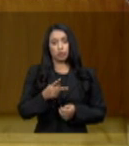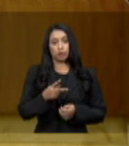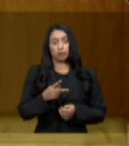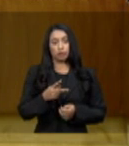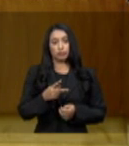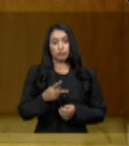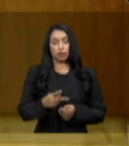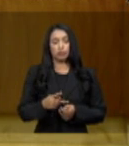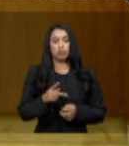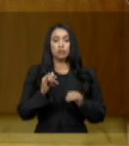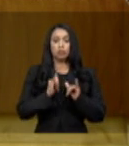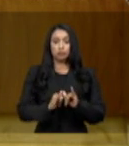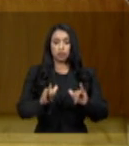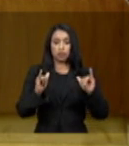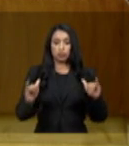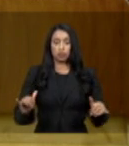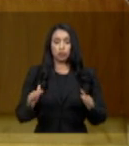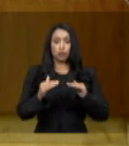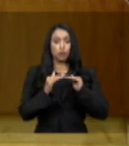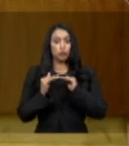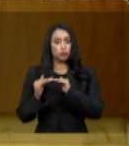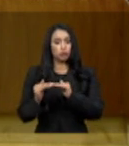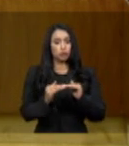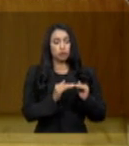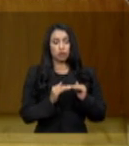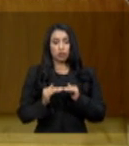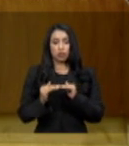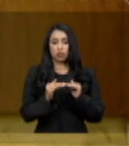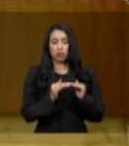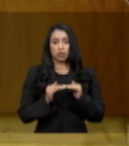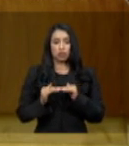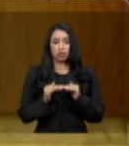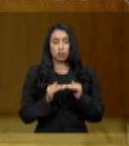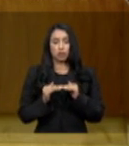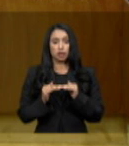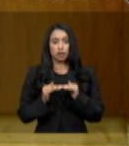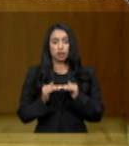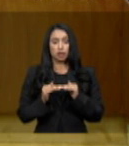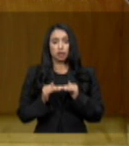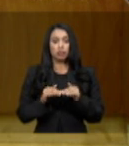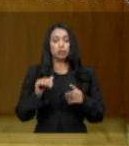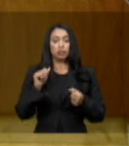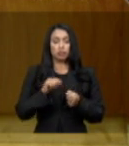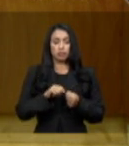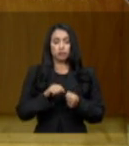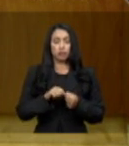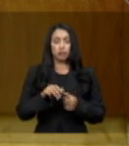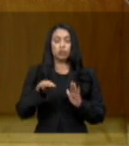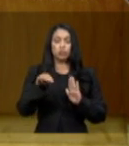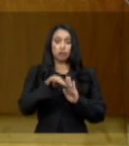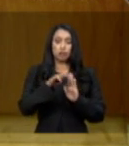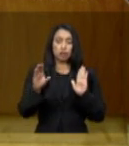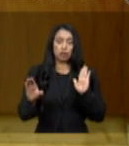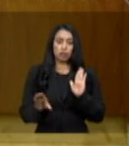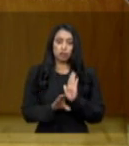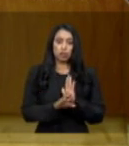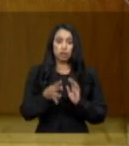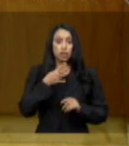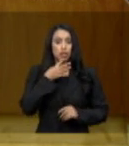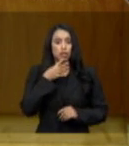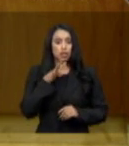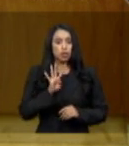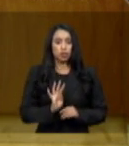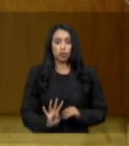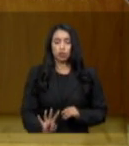que por unanimidade não conhecer por unanimidade referendar uma medida cautelar na parte que não